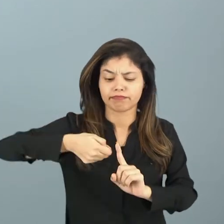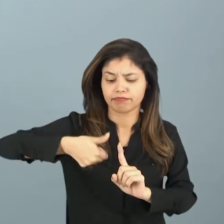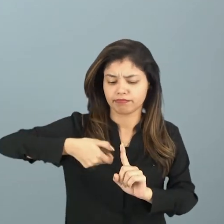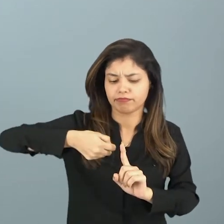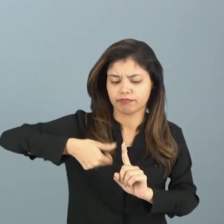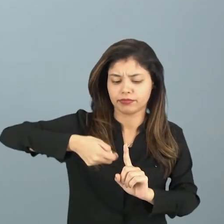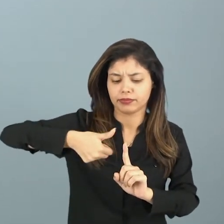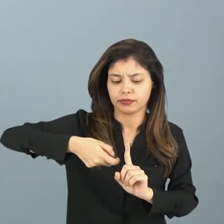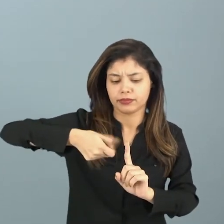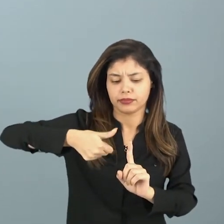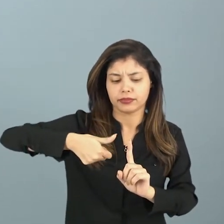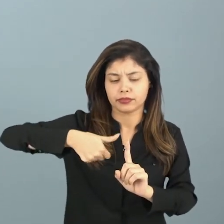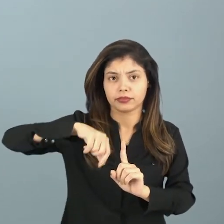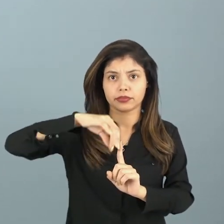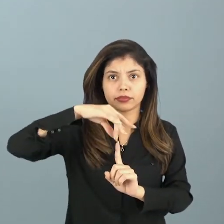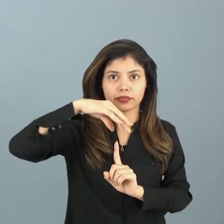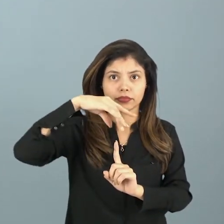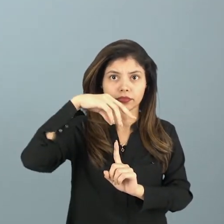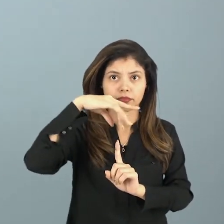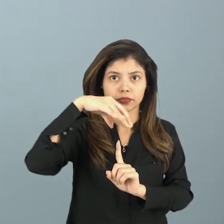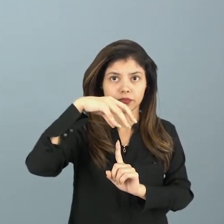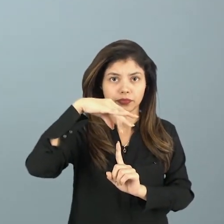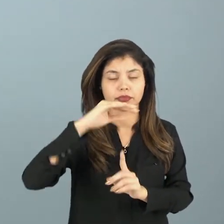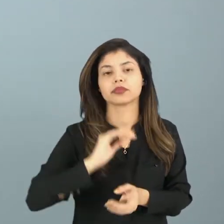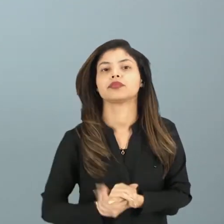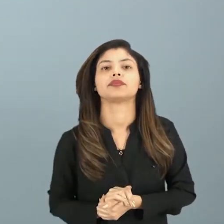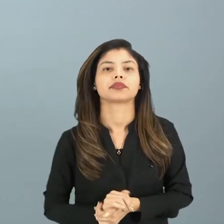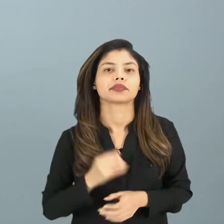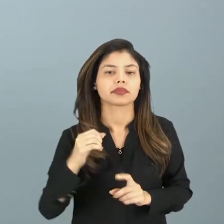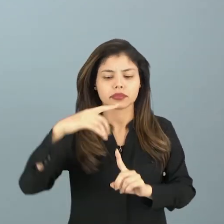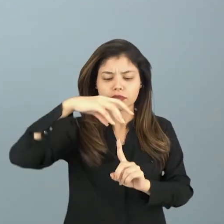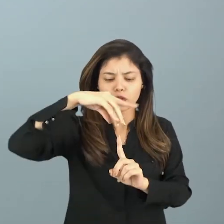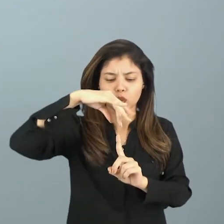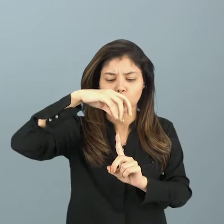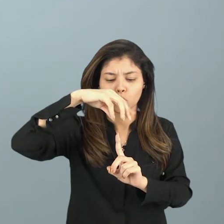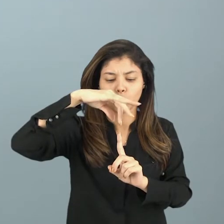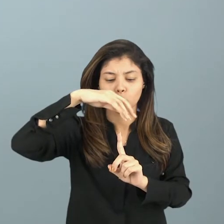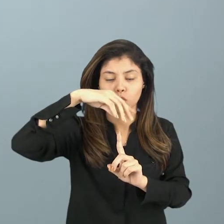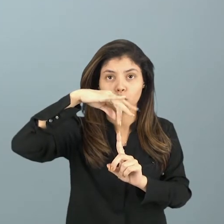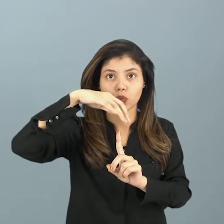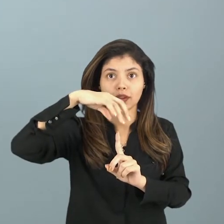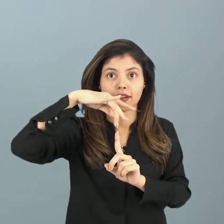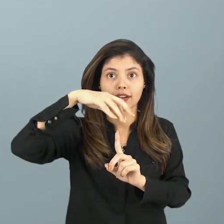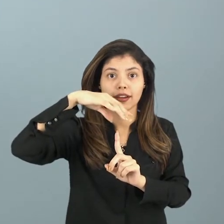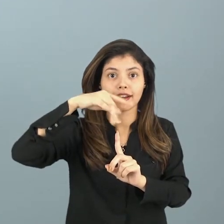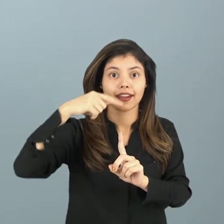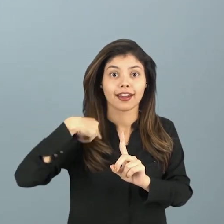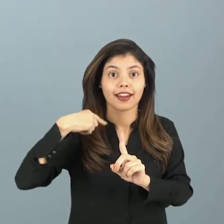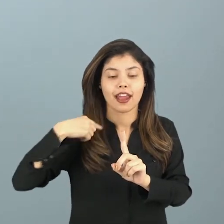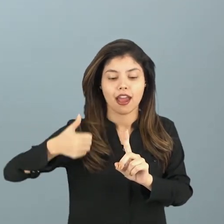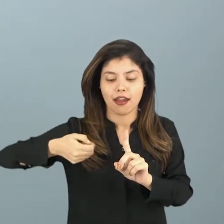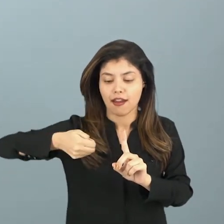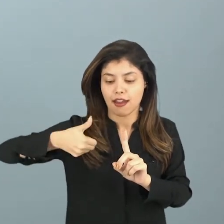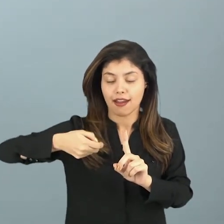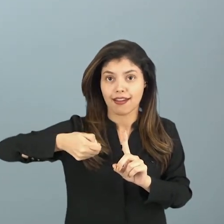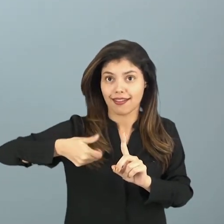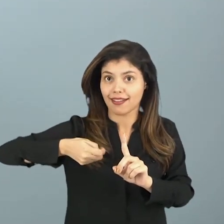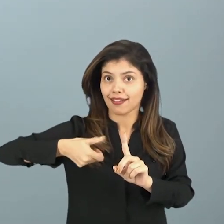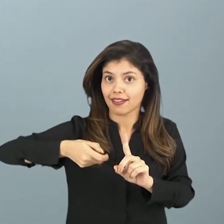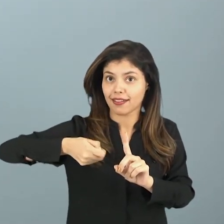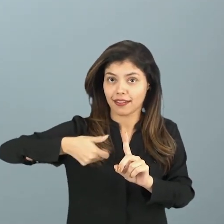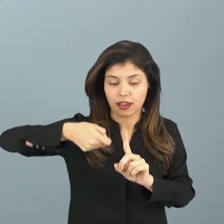casa? Então, quando a gente acende uma vela, a gente sempre acende com fogo, não é